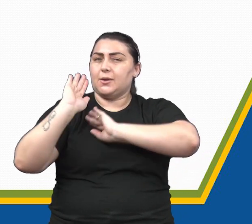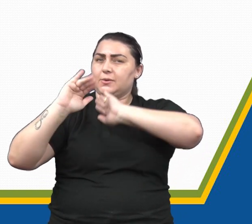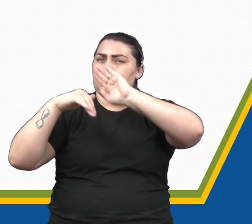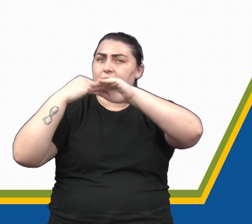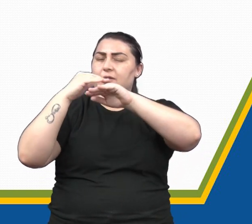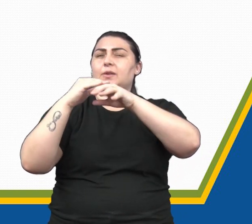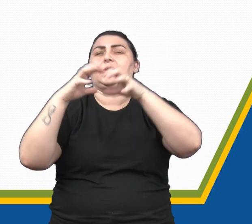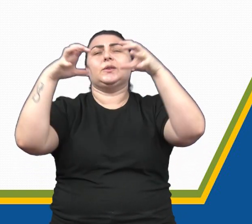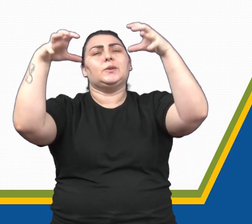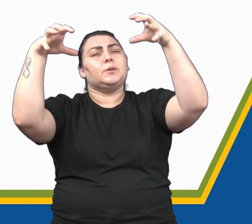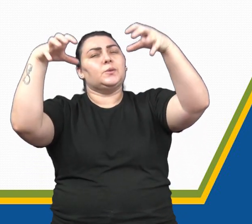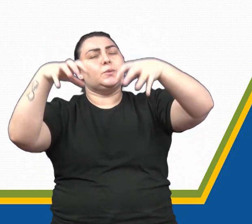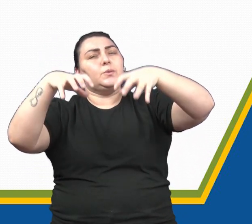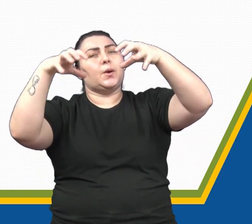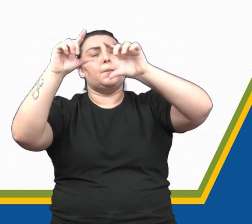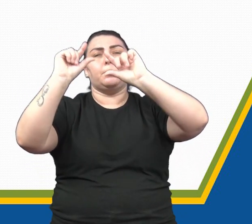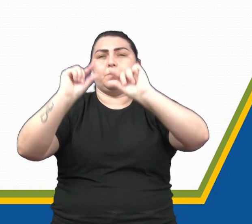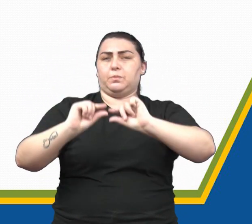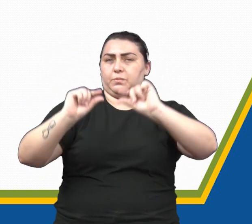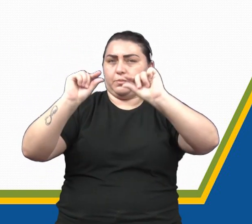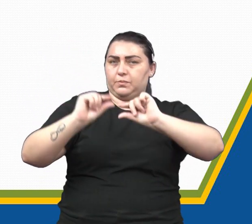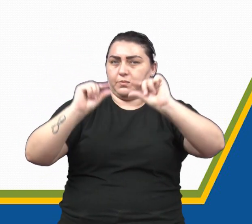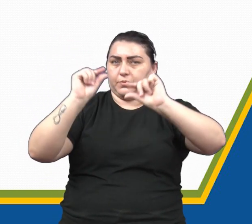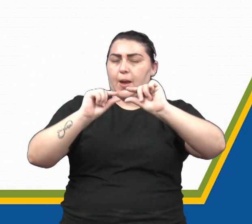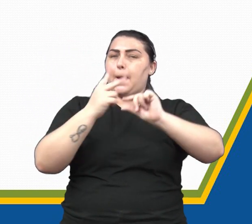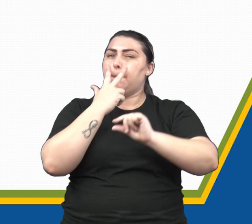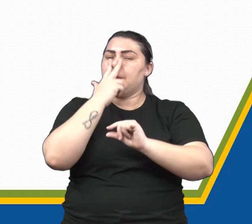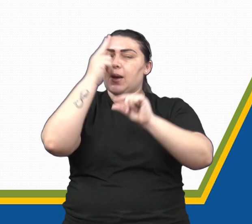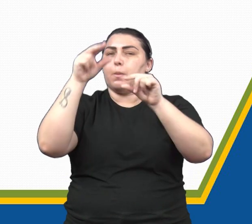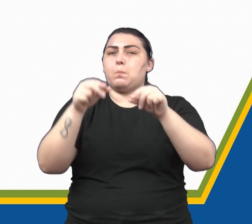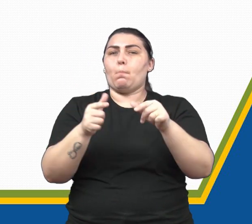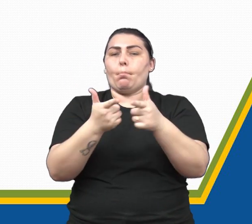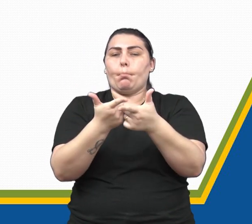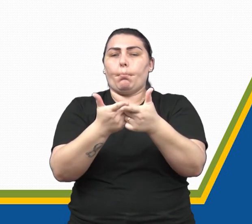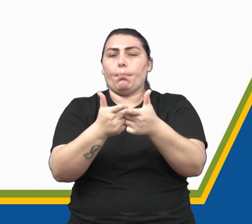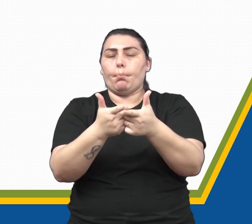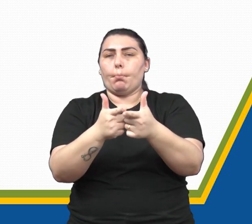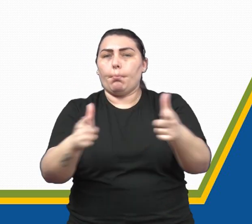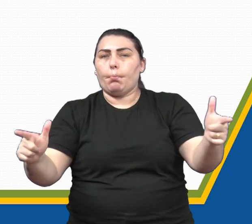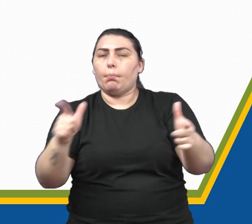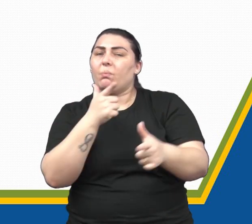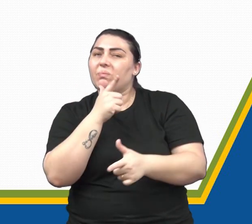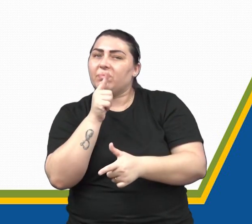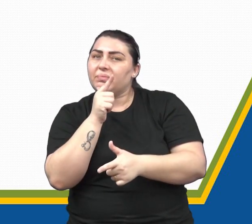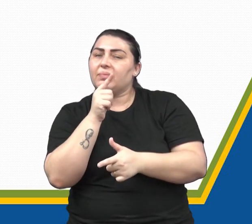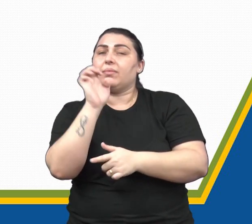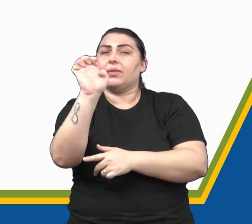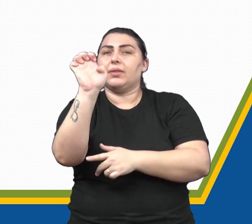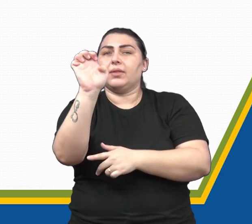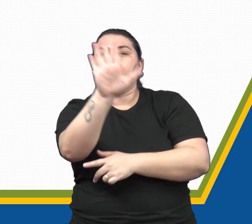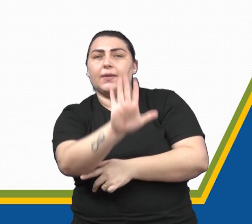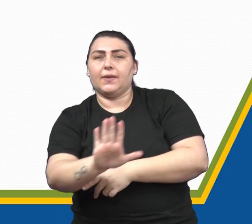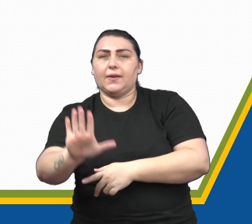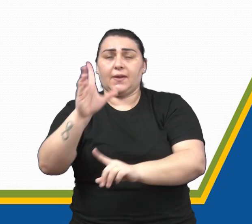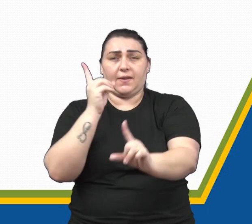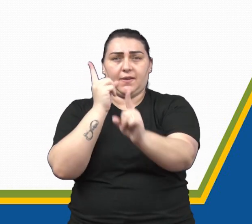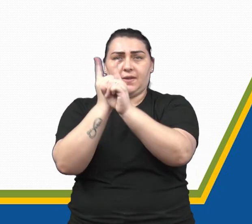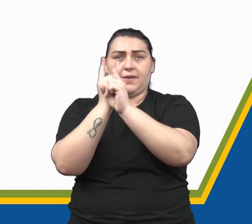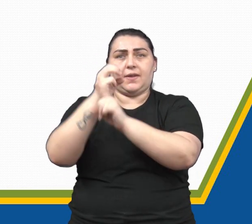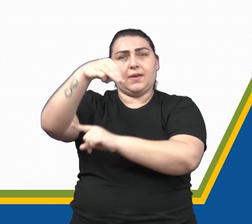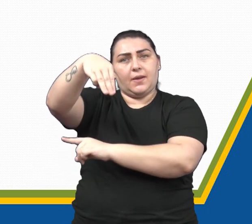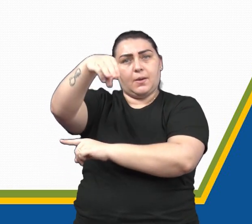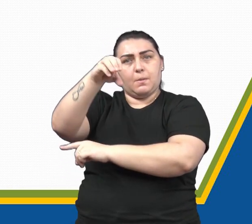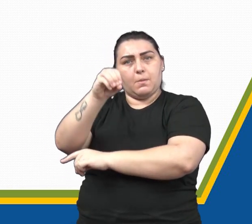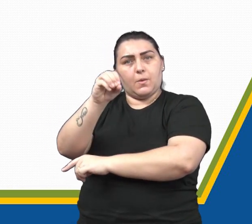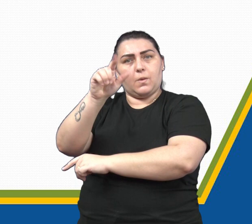de um clima semiárido, uma introdução de um deserto, ok? Nas regiões da Europa, nós encontramos na Mongólia e